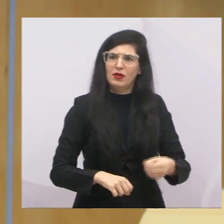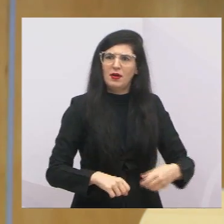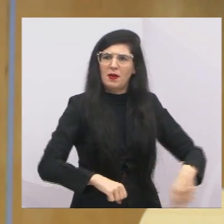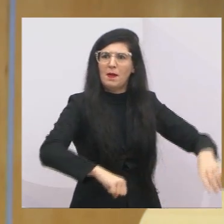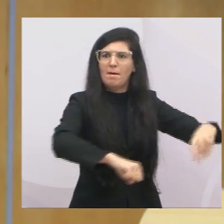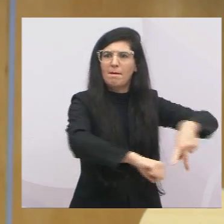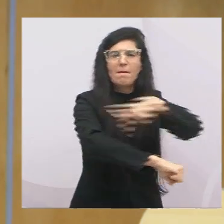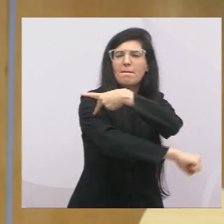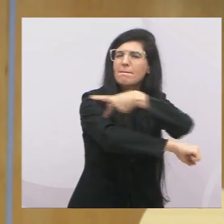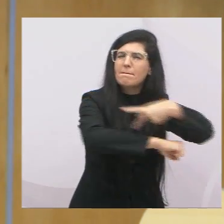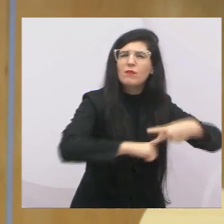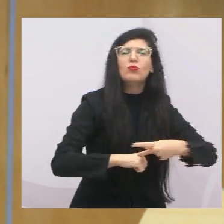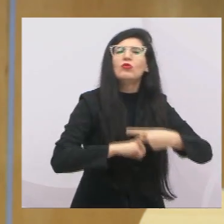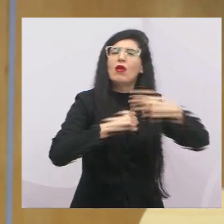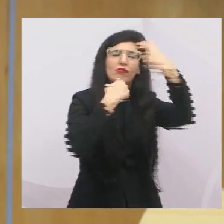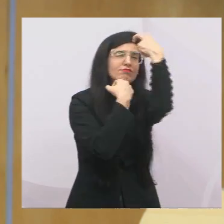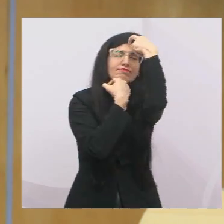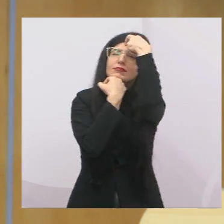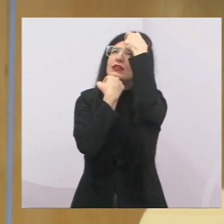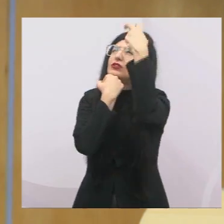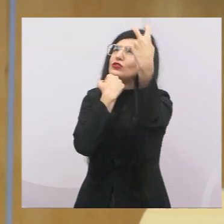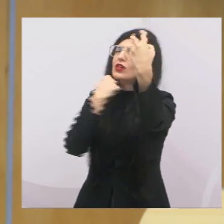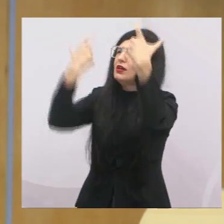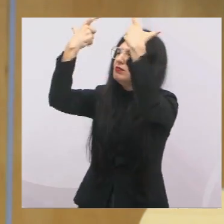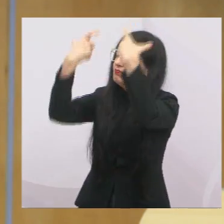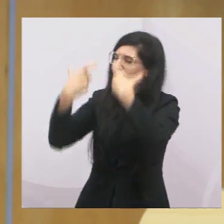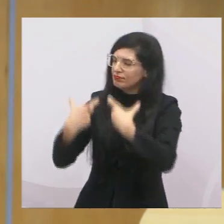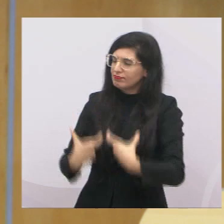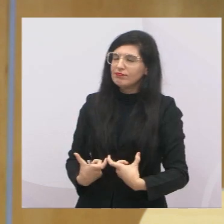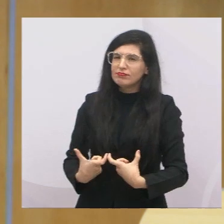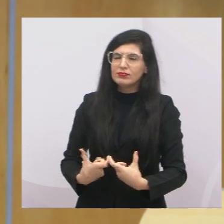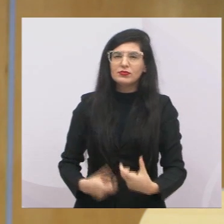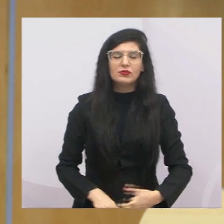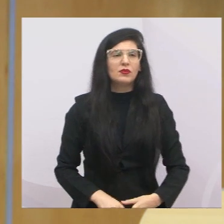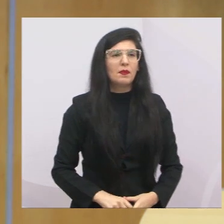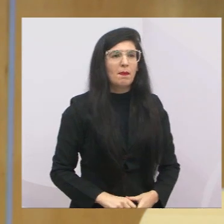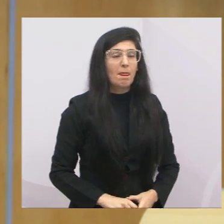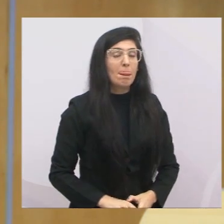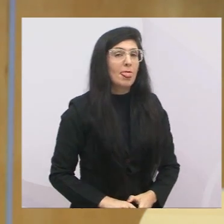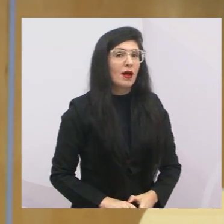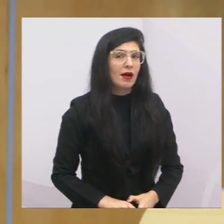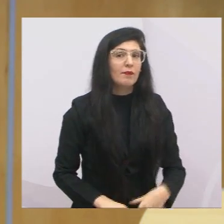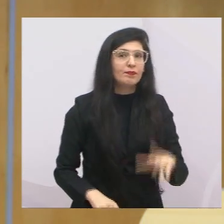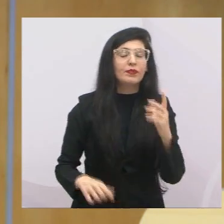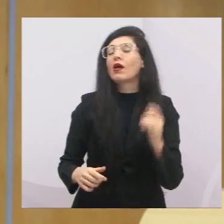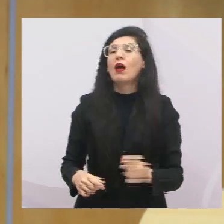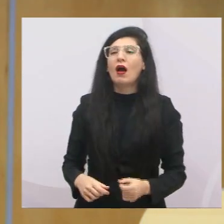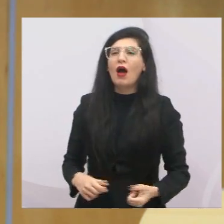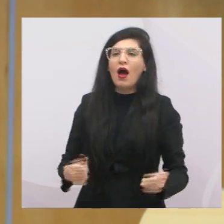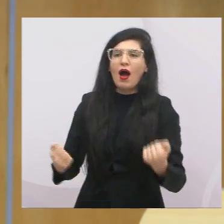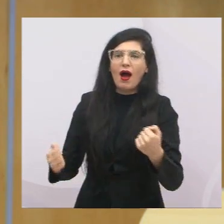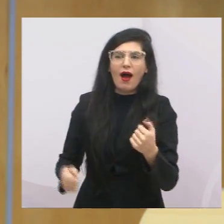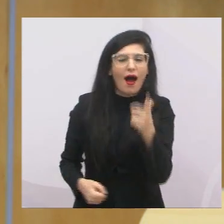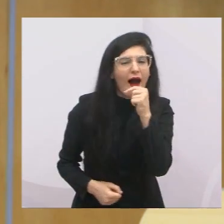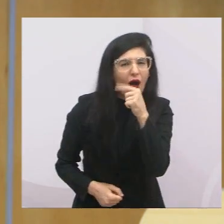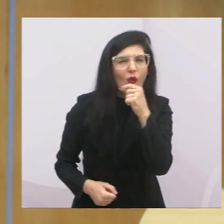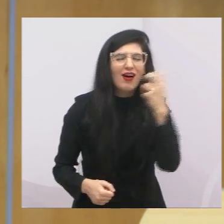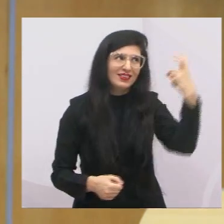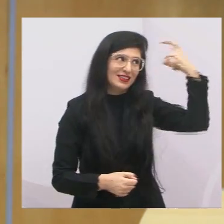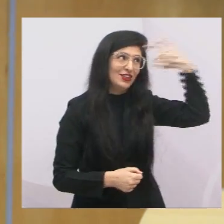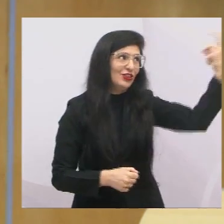da inteligência, e ela o saciará com a água salutar da sabedoria. Ela